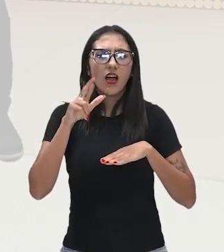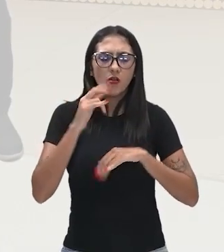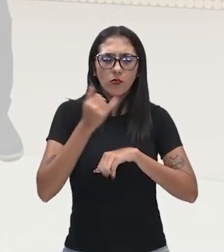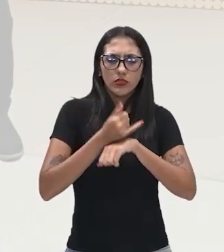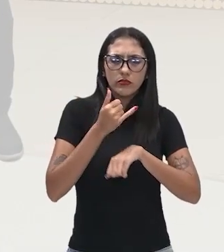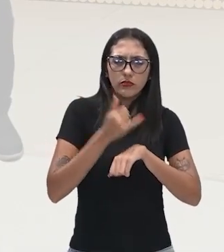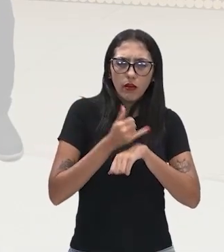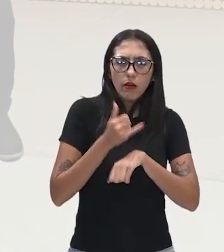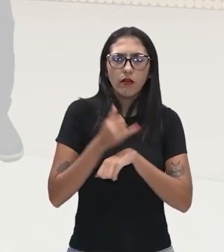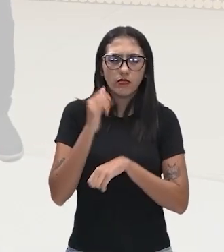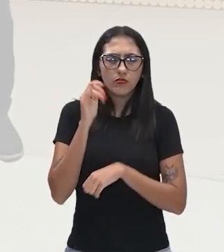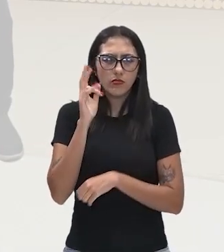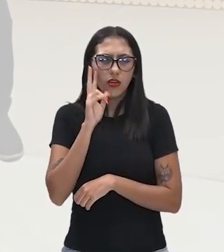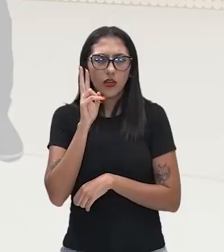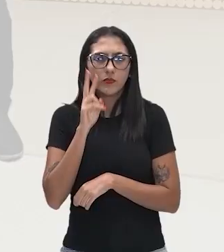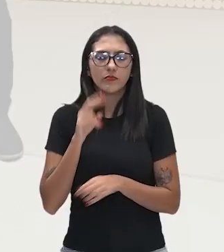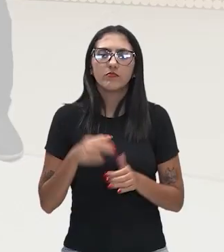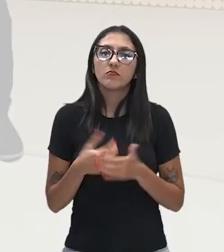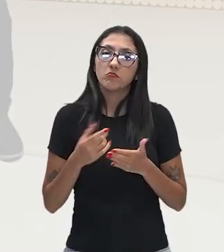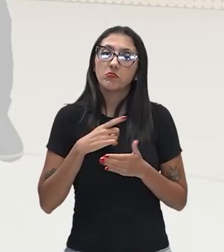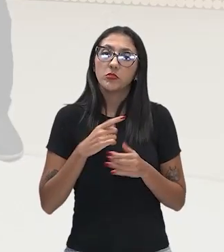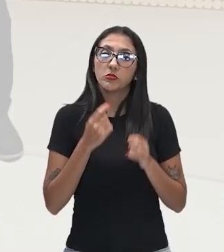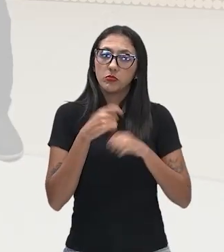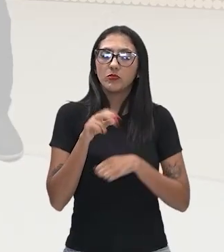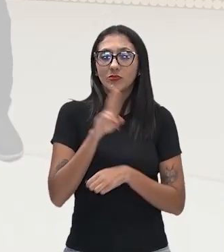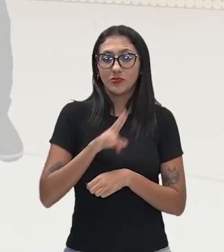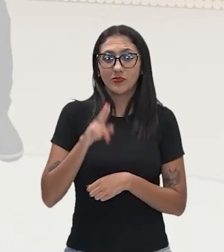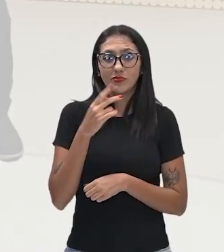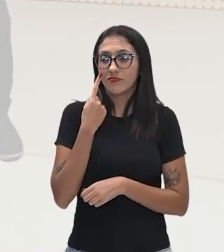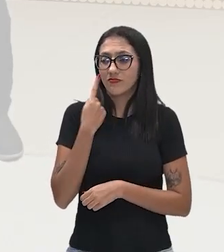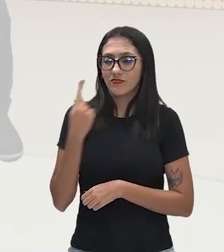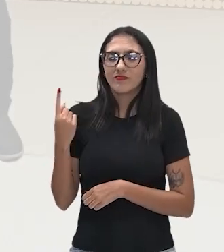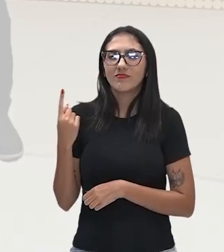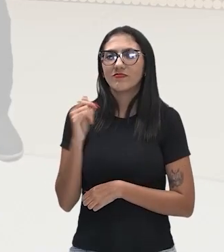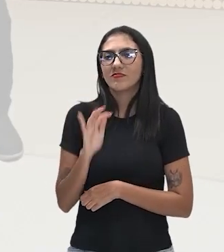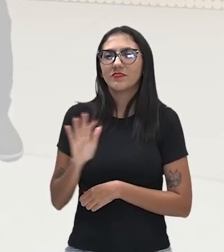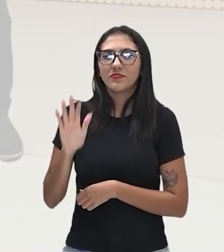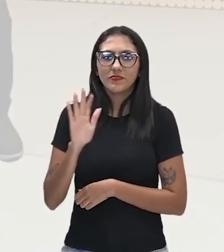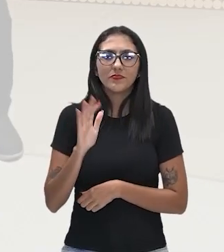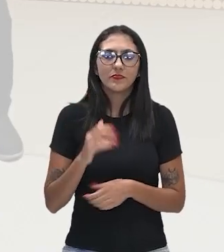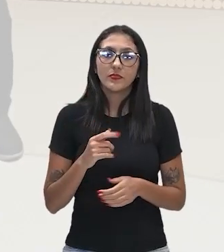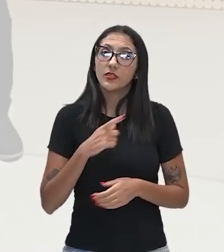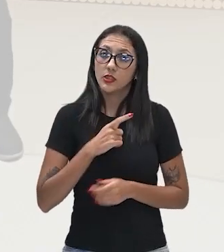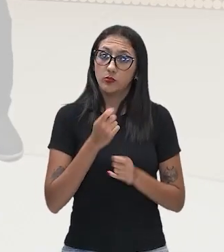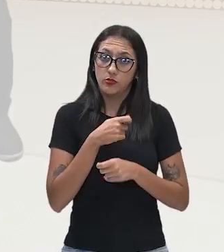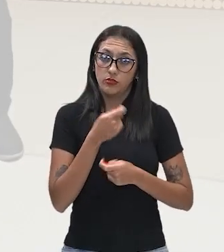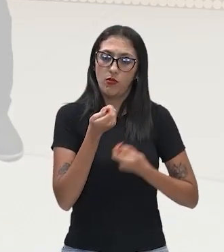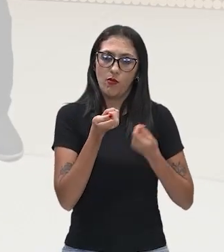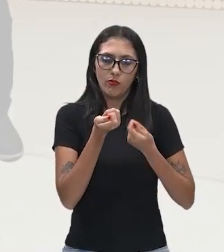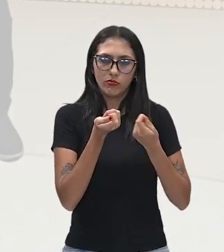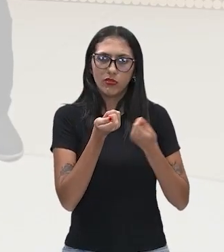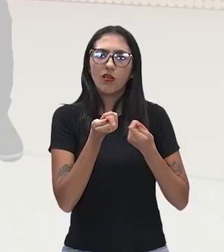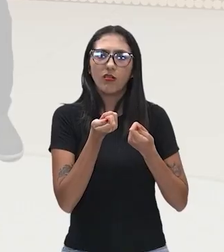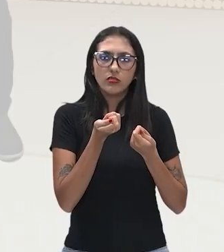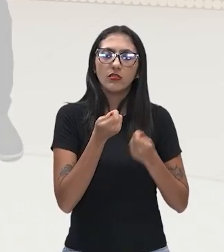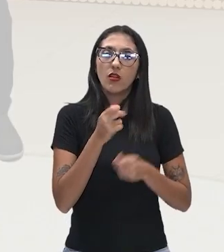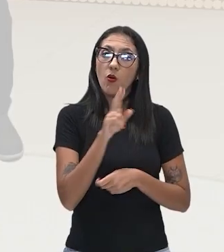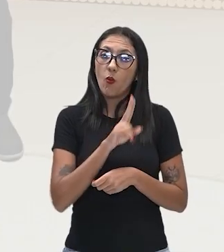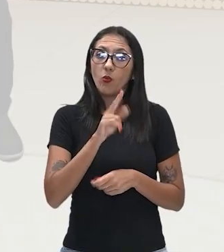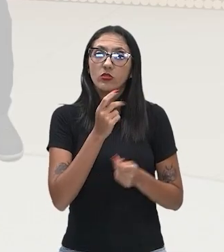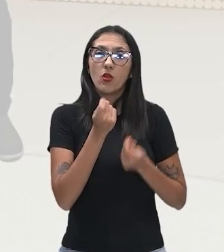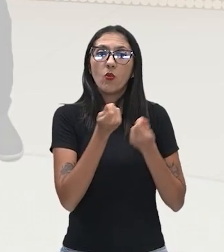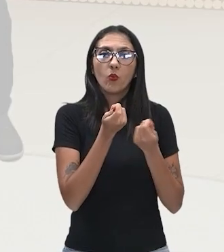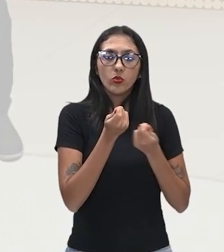concreto? Então é exatamente isso que a gente está fazendo aqui. E com isso a gente consegue controlar. E a gente vai usar esse controle,